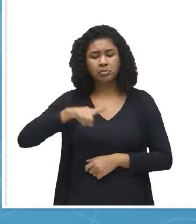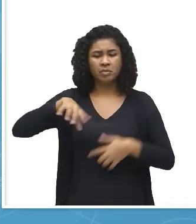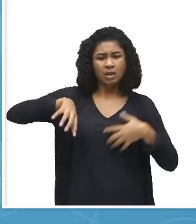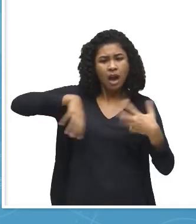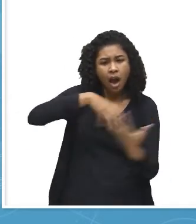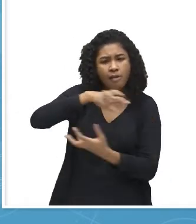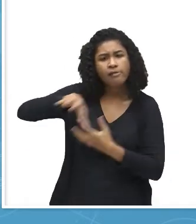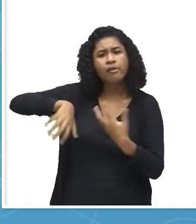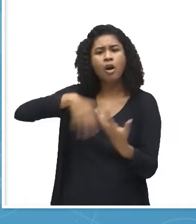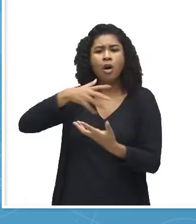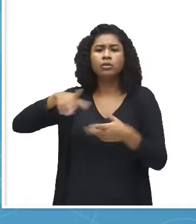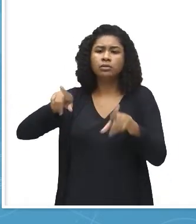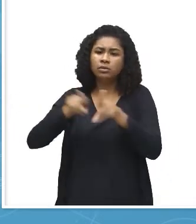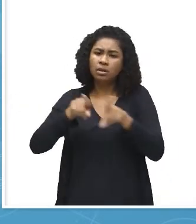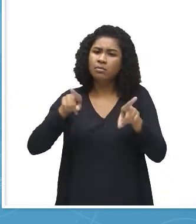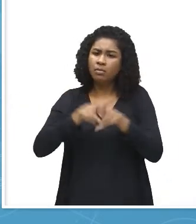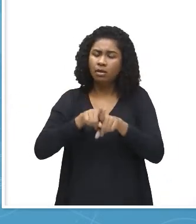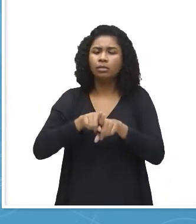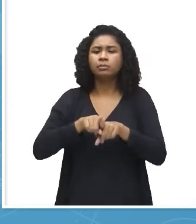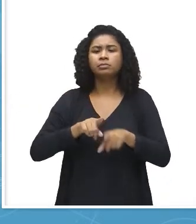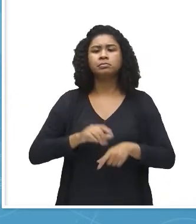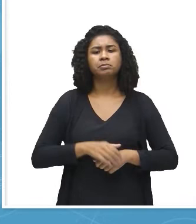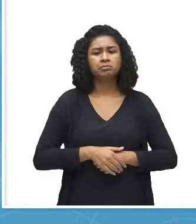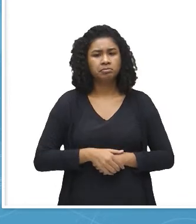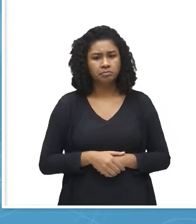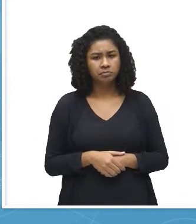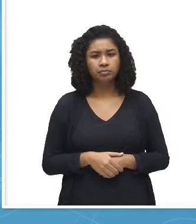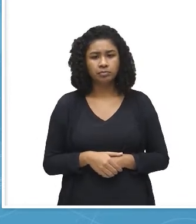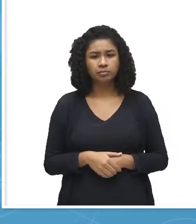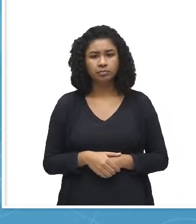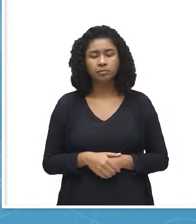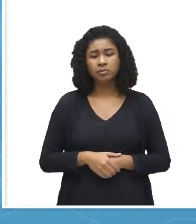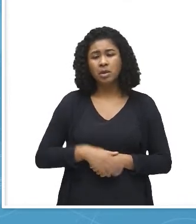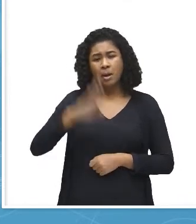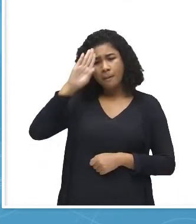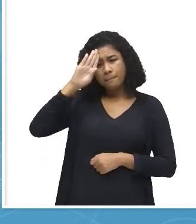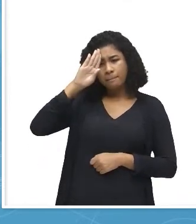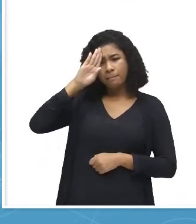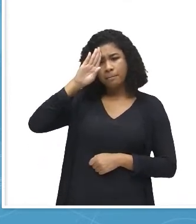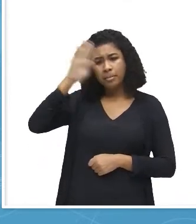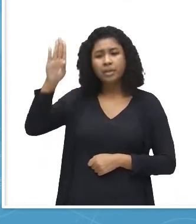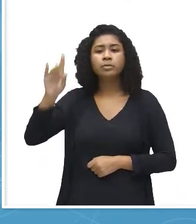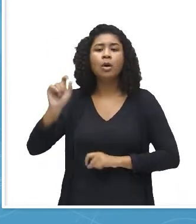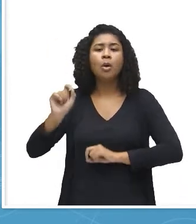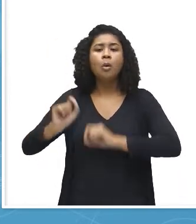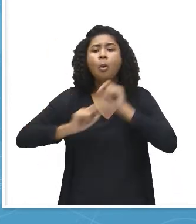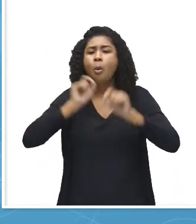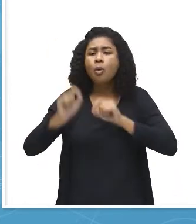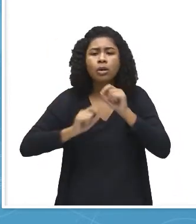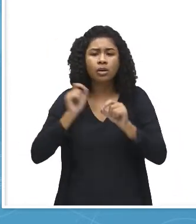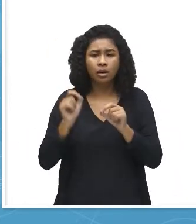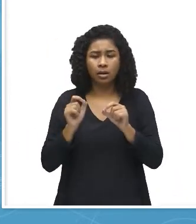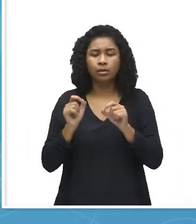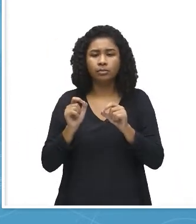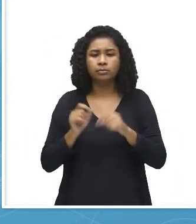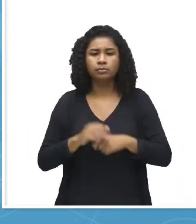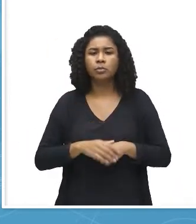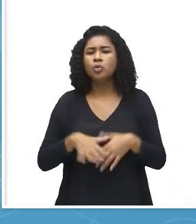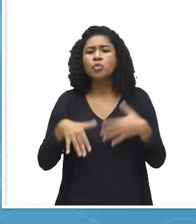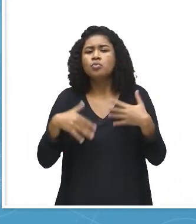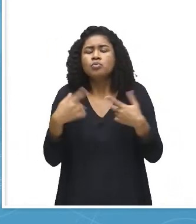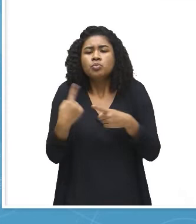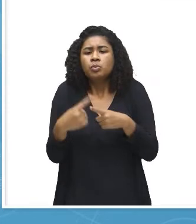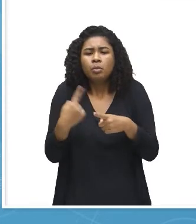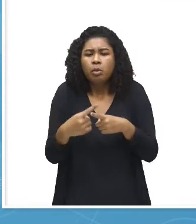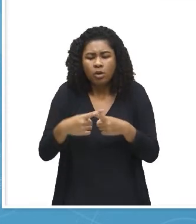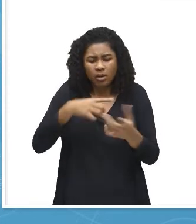inclusive por inúmeras revoltas. Os principais motivos dessas revoltas foram, vamos lá, gente, quais foram os motivos para